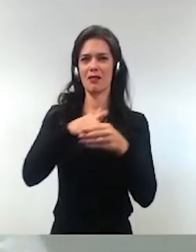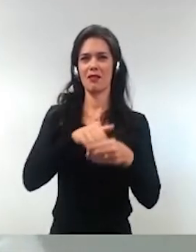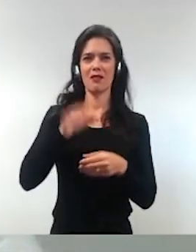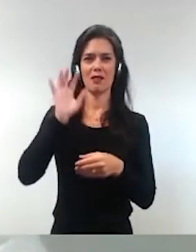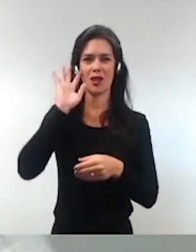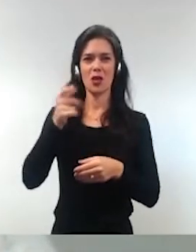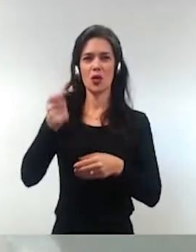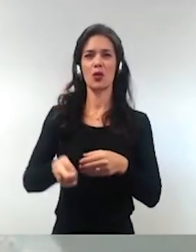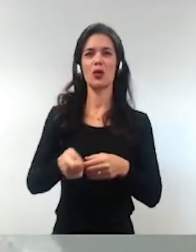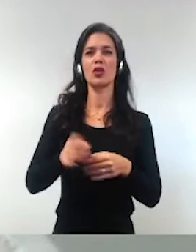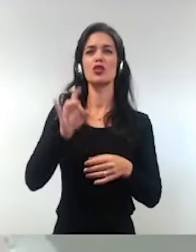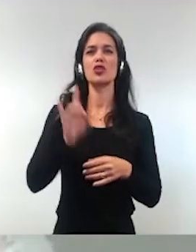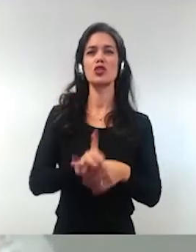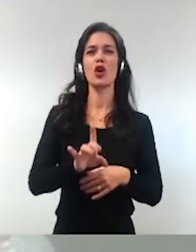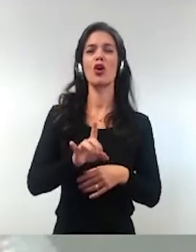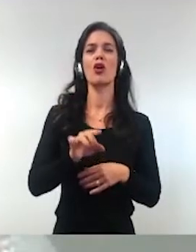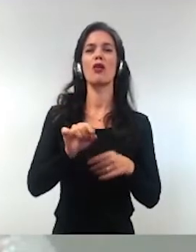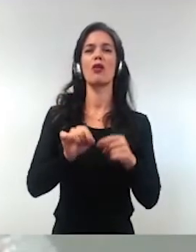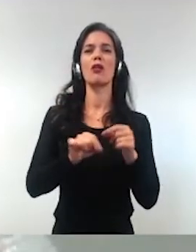produziu, só na pandemia,